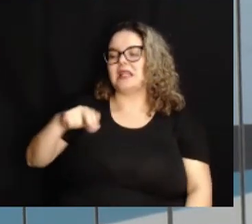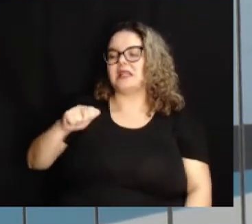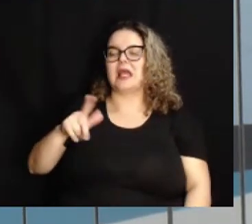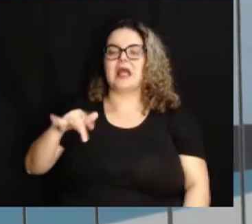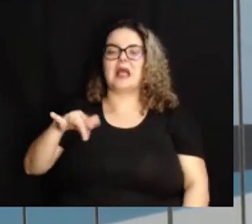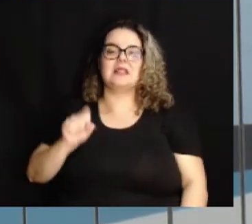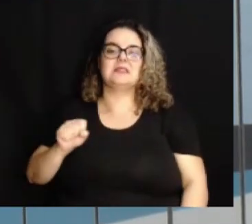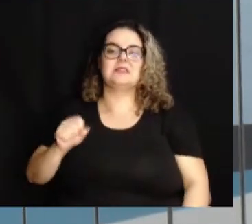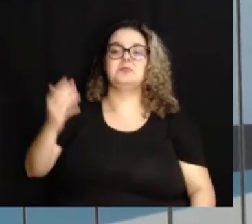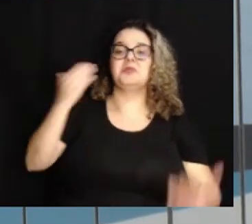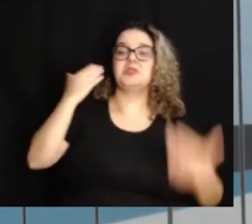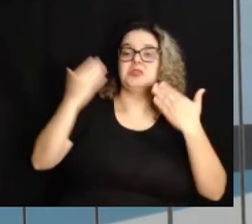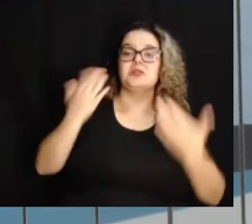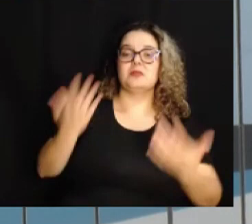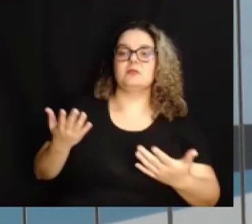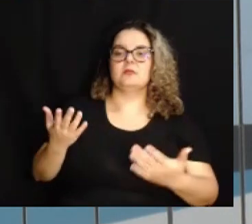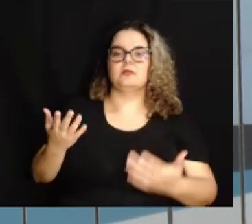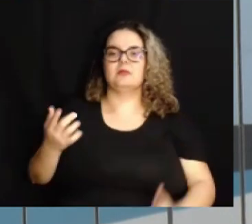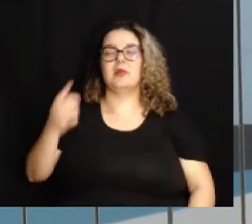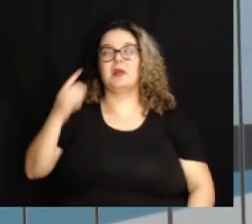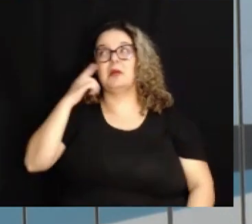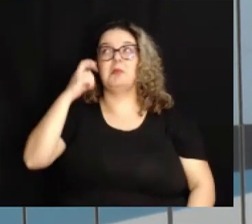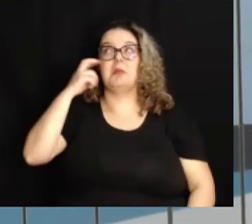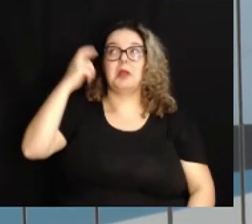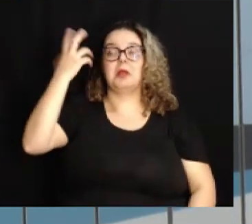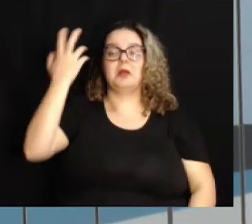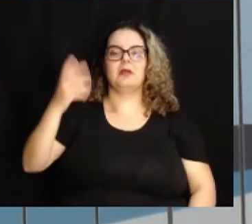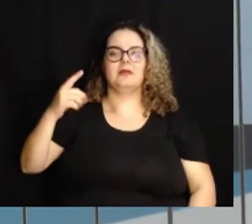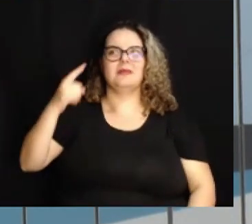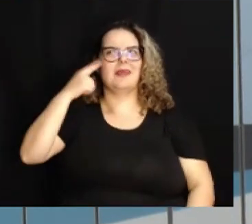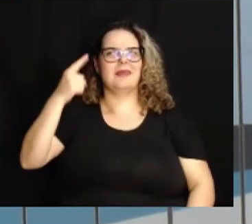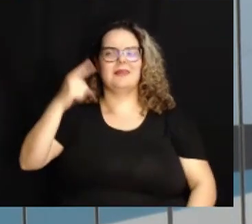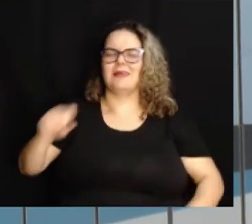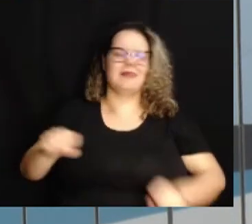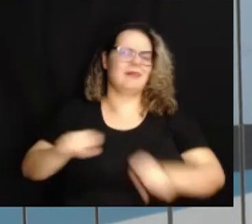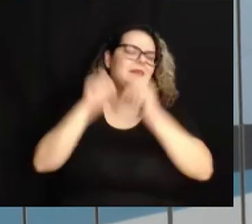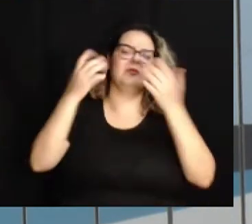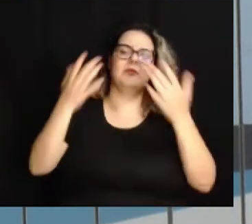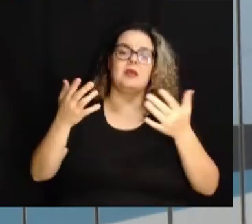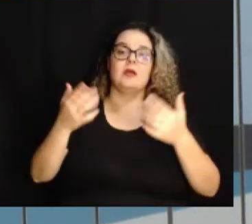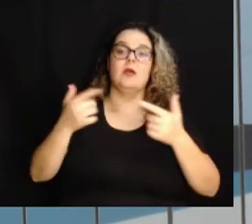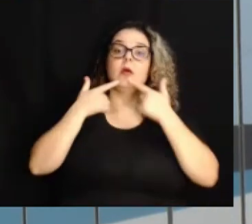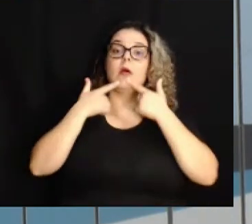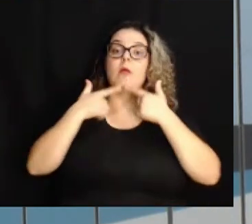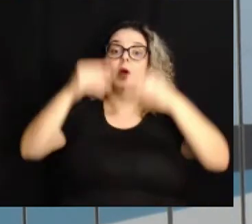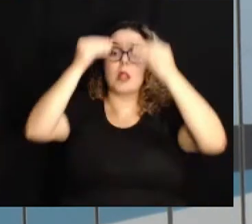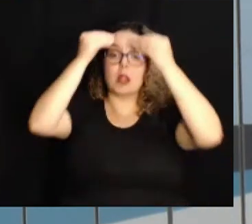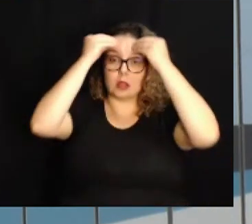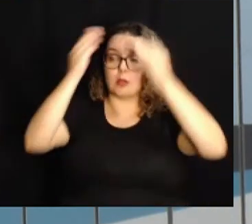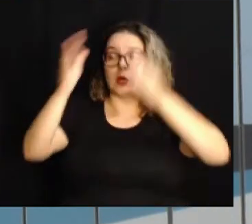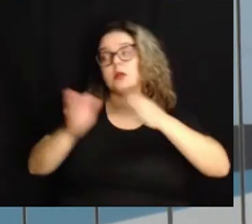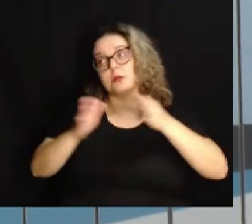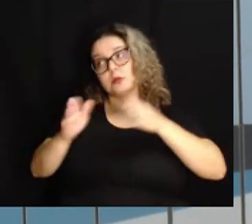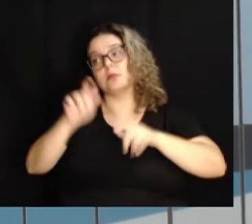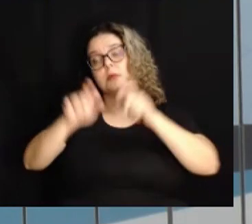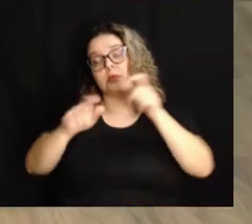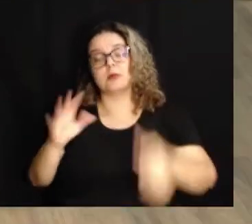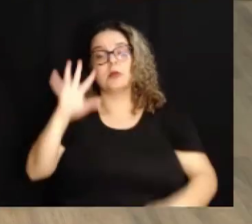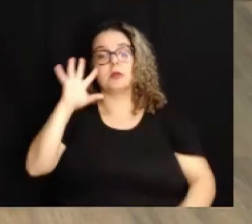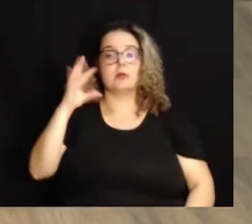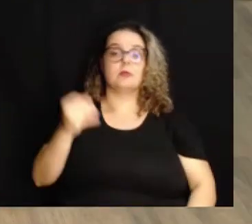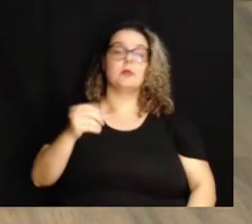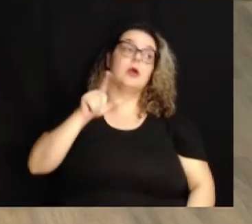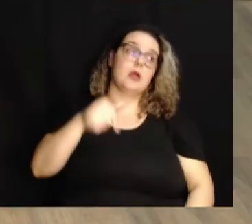é quebrar isso, sabe? Porque o que a gente precisa é de uma linguagem que seja acessível para as pessoas compreenderem. É uma linguagem